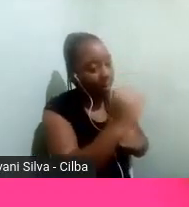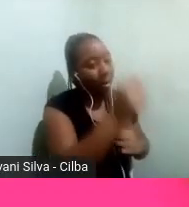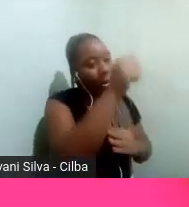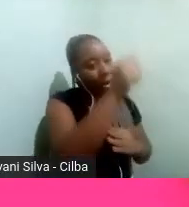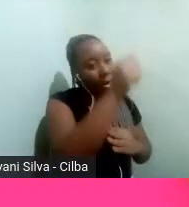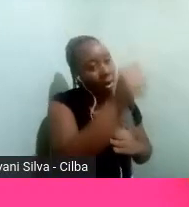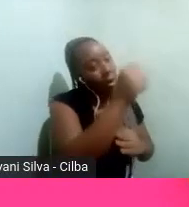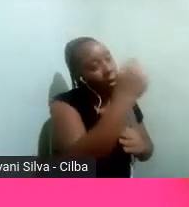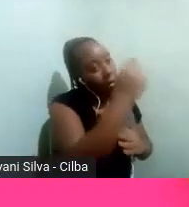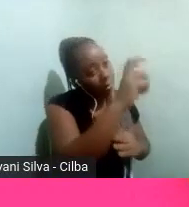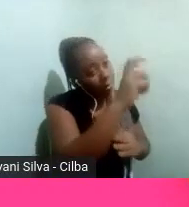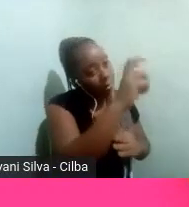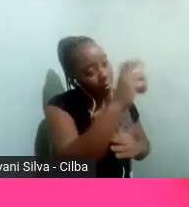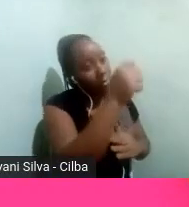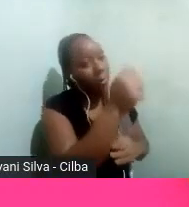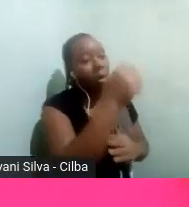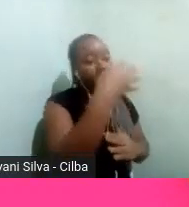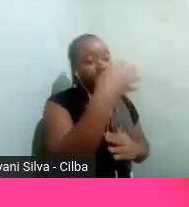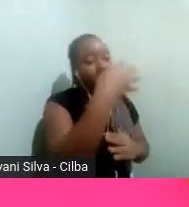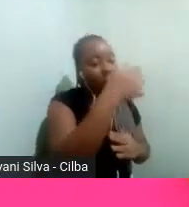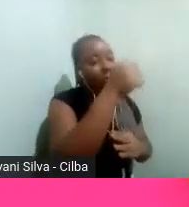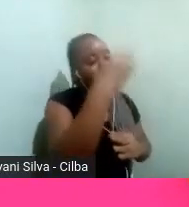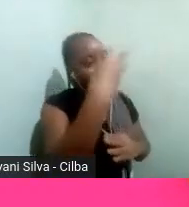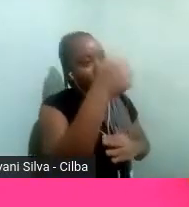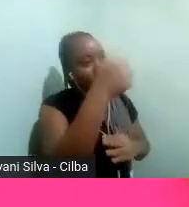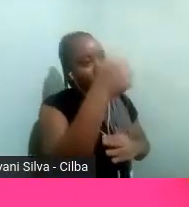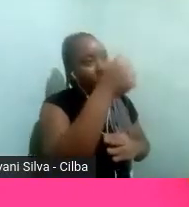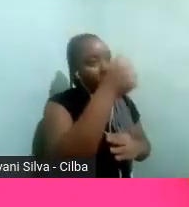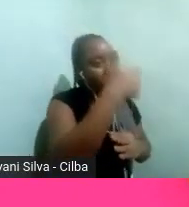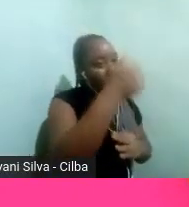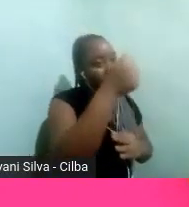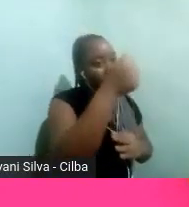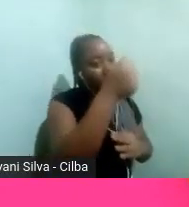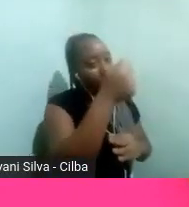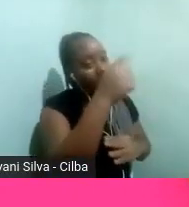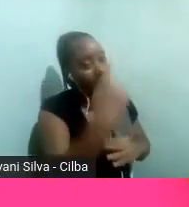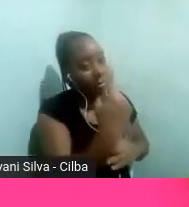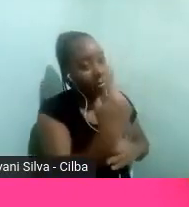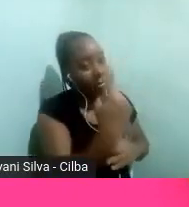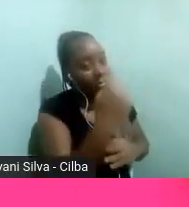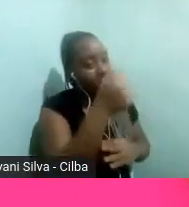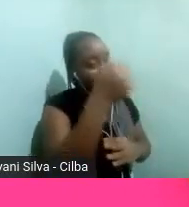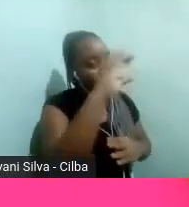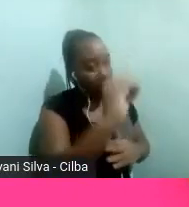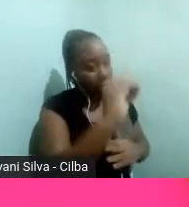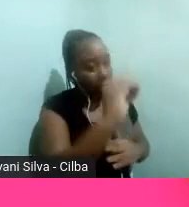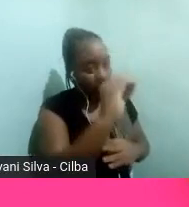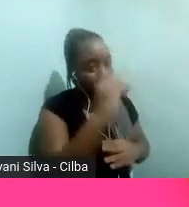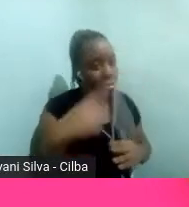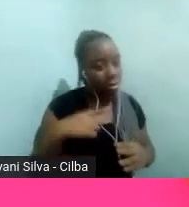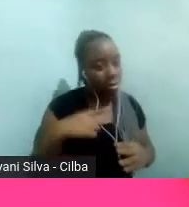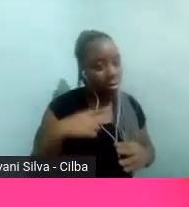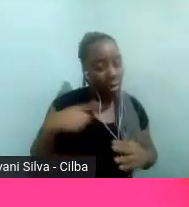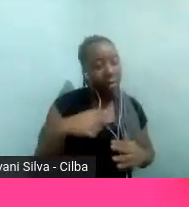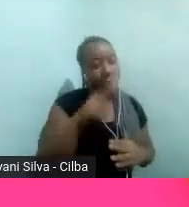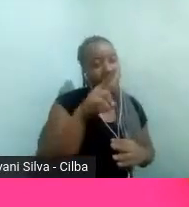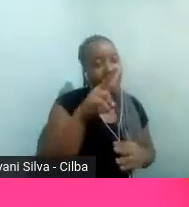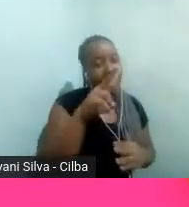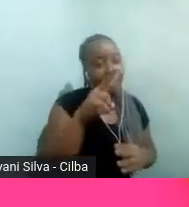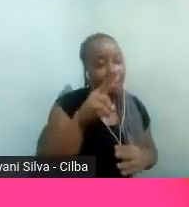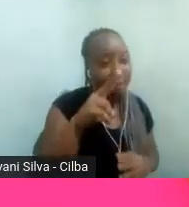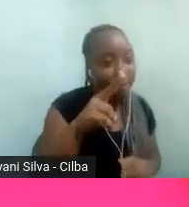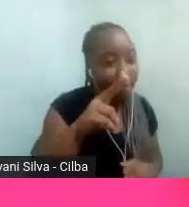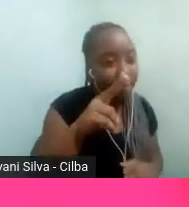A3, A2, A1 e A0. Aí eu tenho VIN, que se